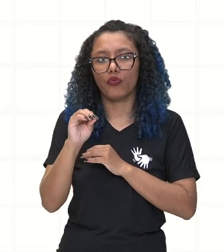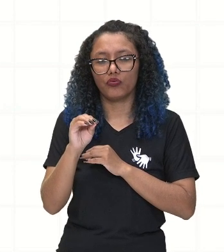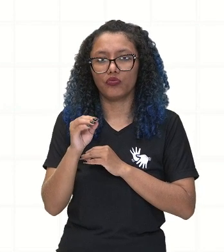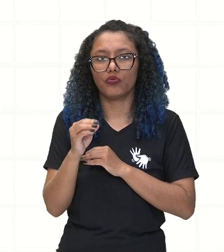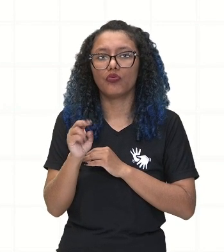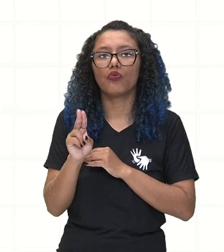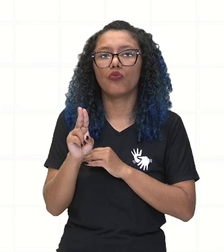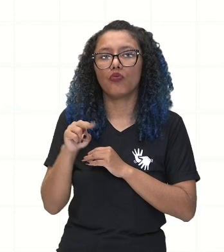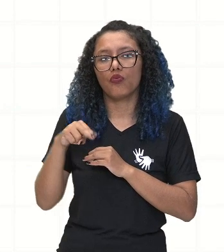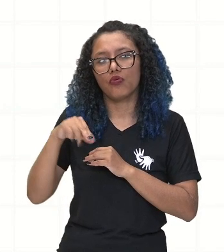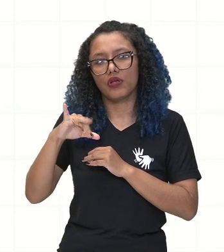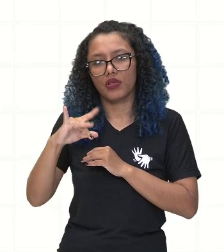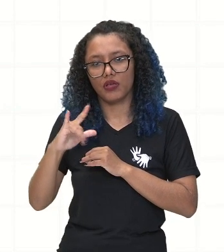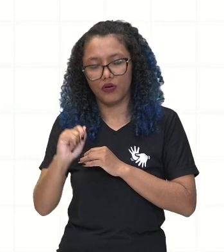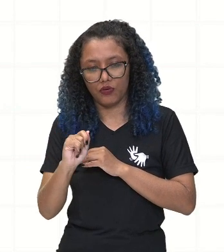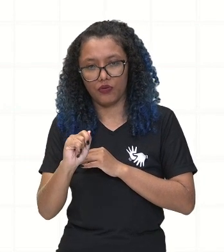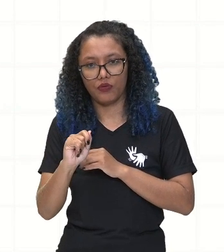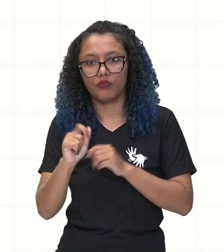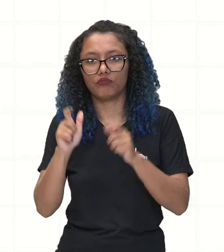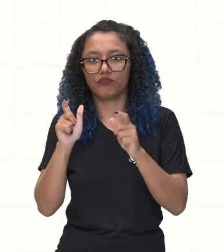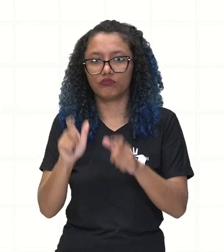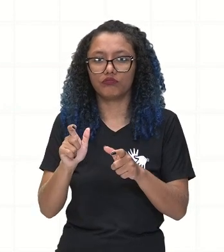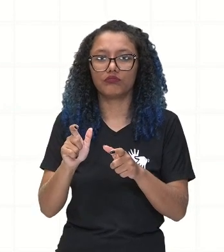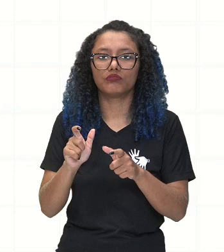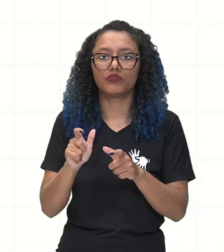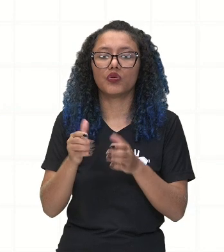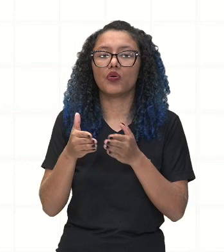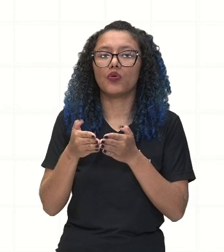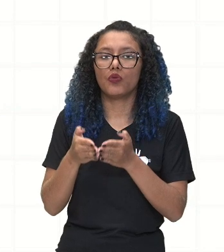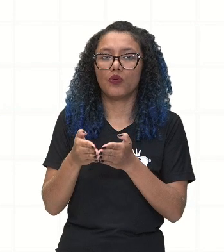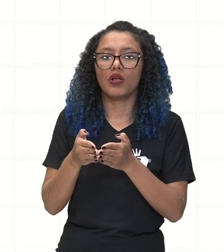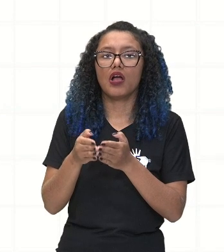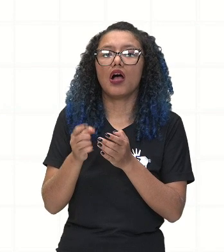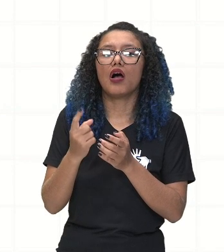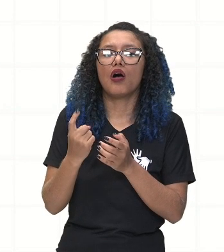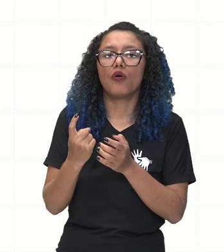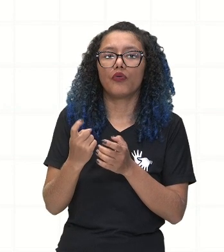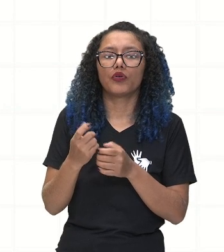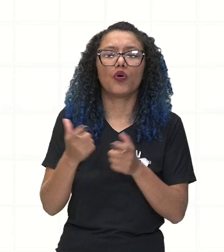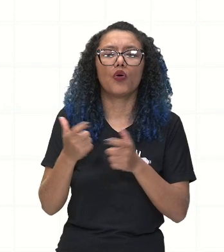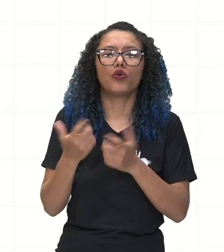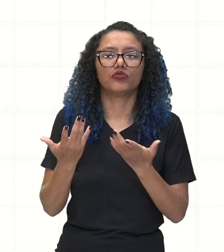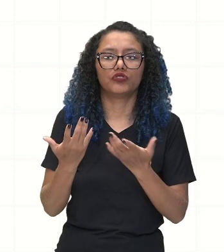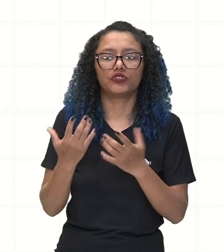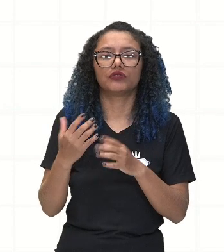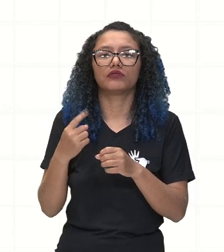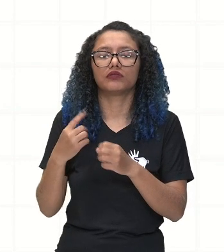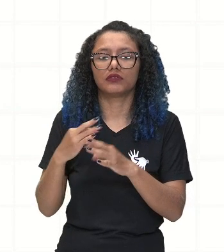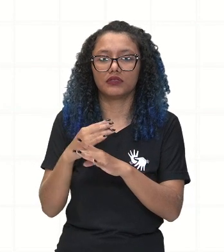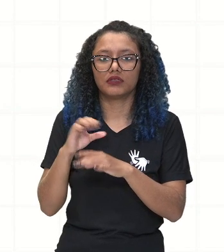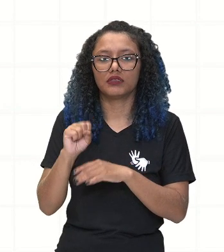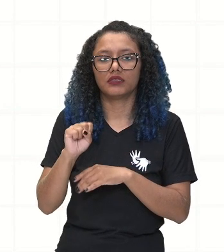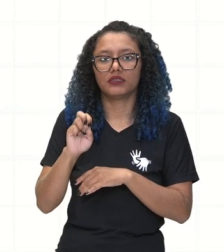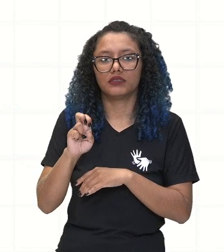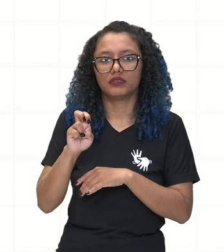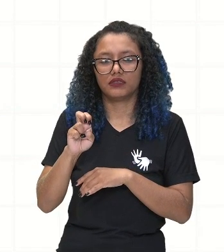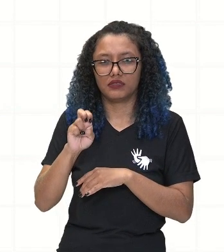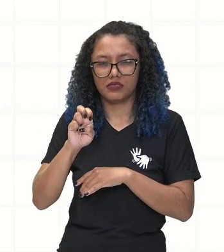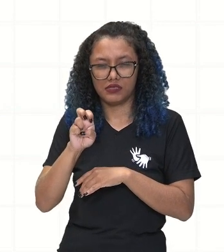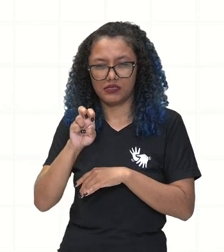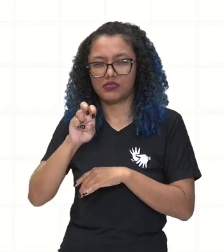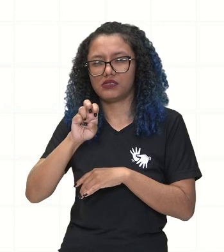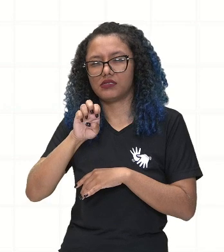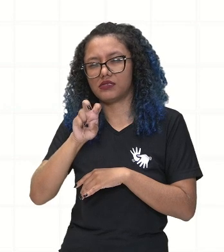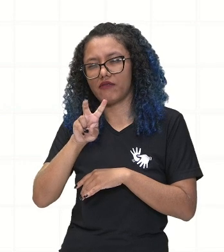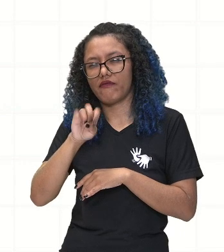porto único aqui no território espanhol, que é justamente Sevilha, que é o local lá de sede das casas de contratação e